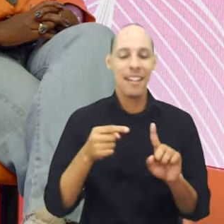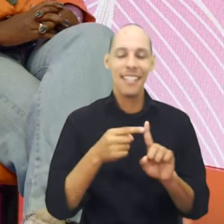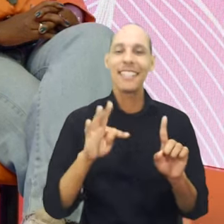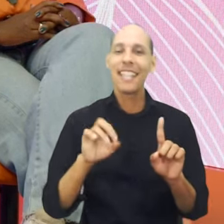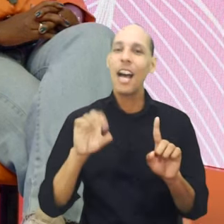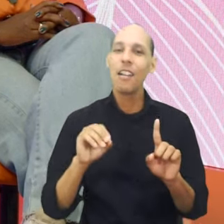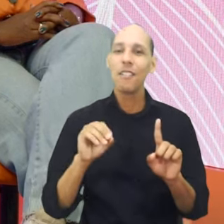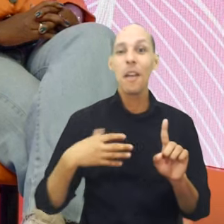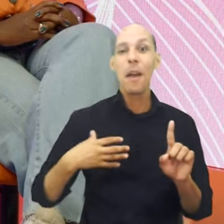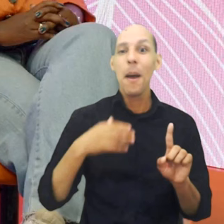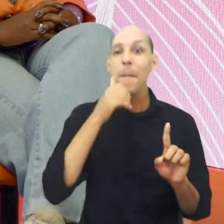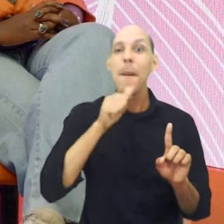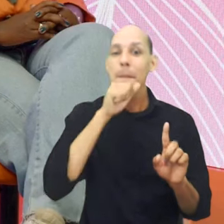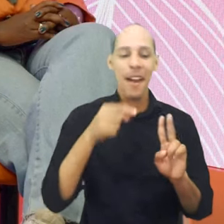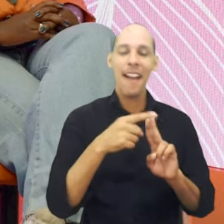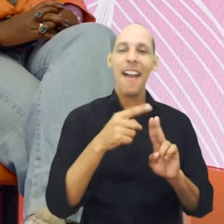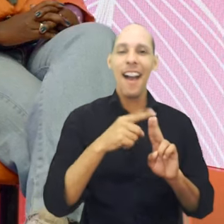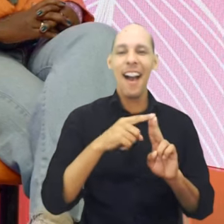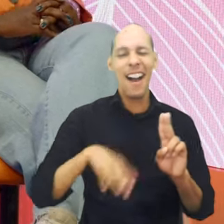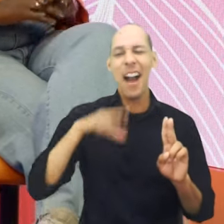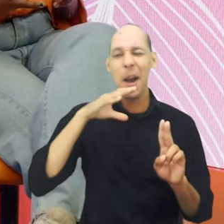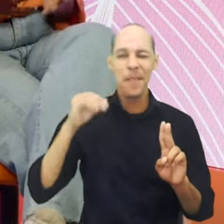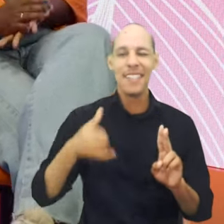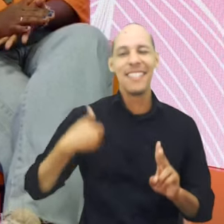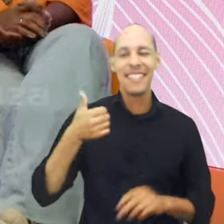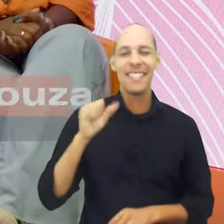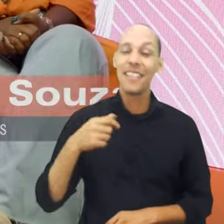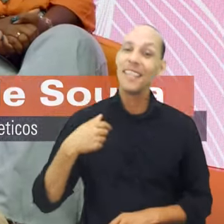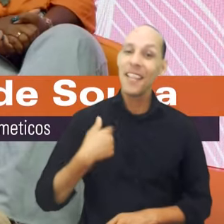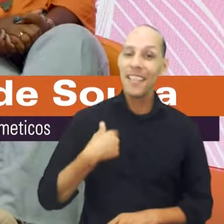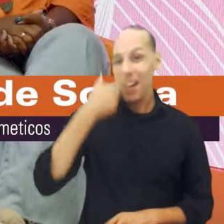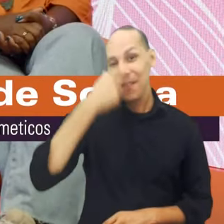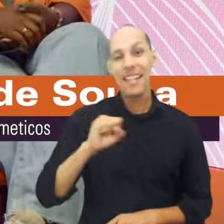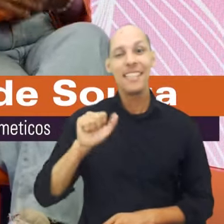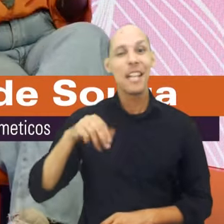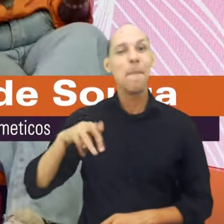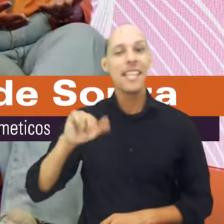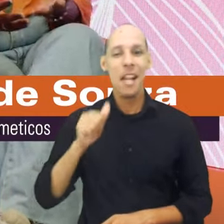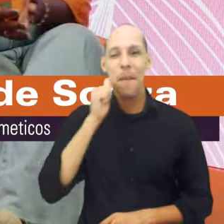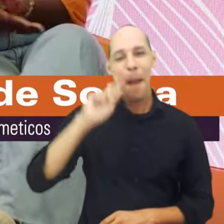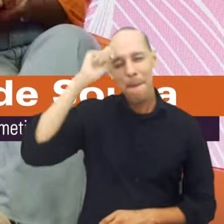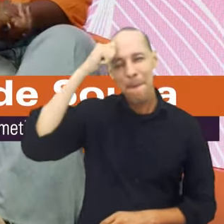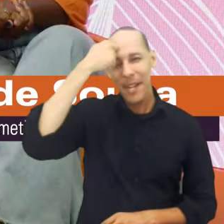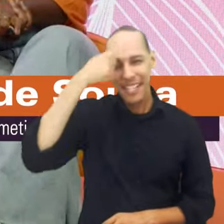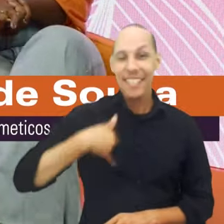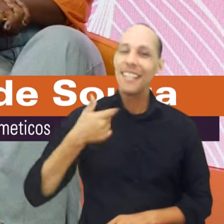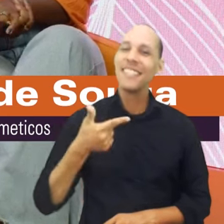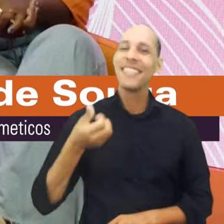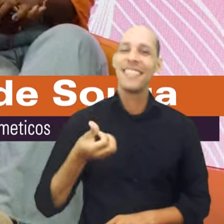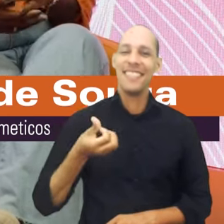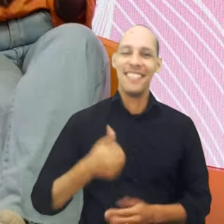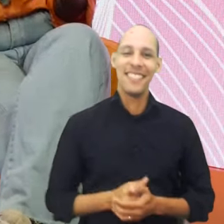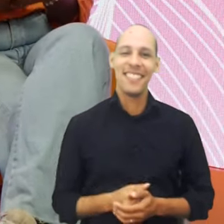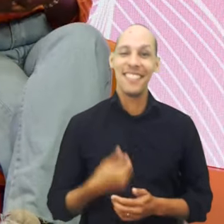da Clara, uma pré-adulta de 18 anos. Olá, eu sou a Samira, sou uma mulher preta de 26